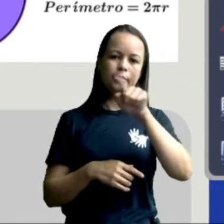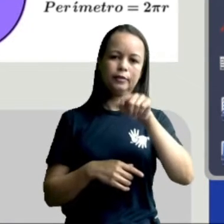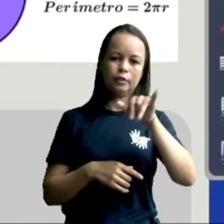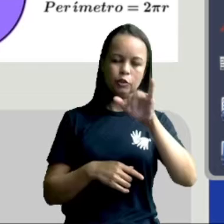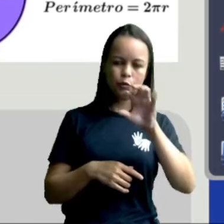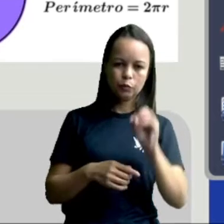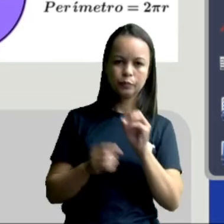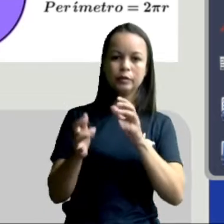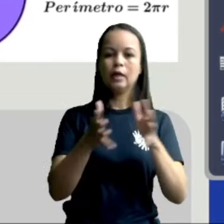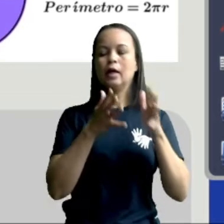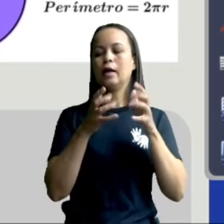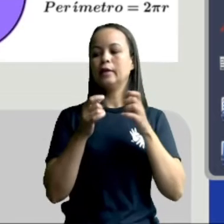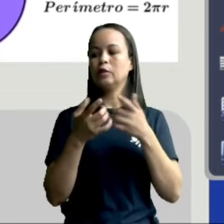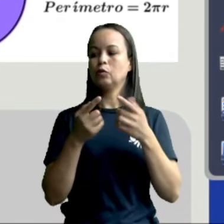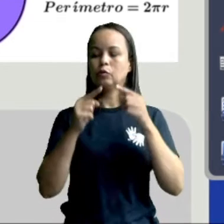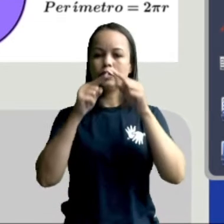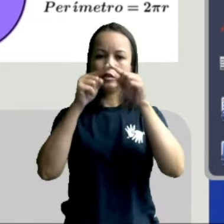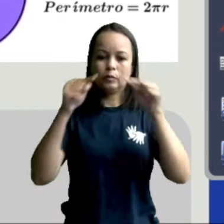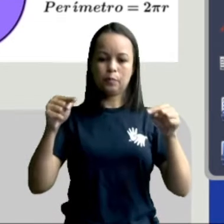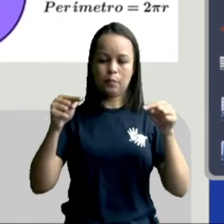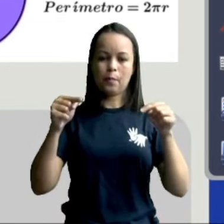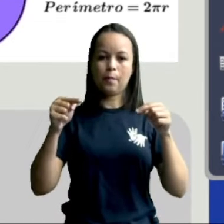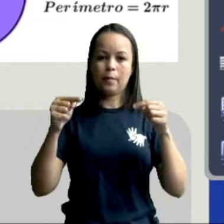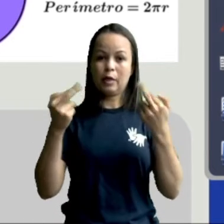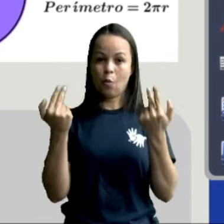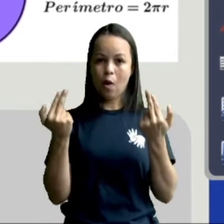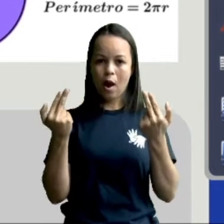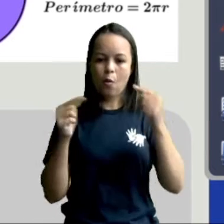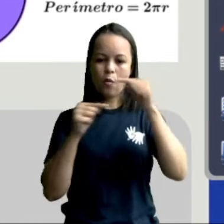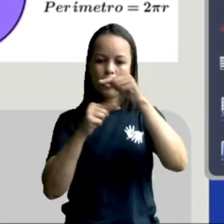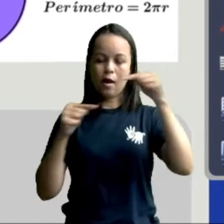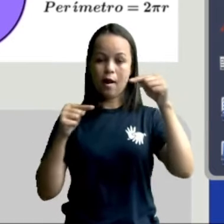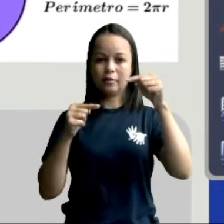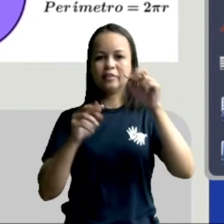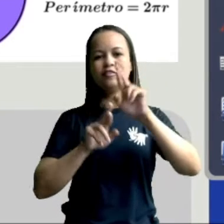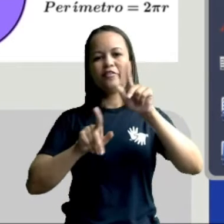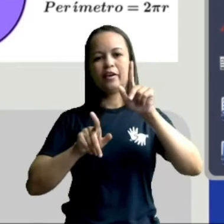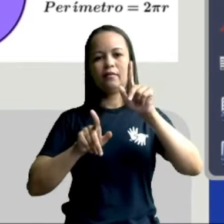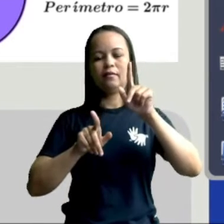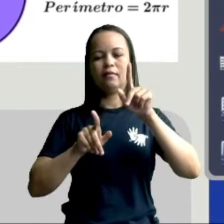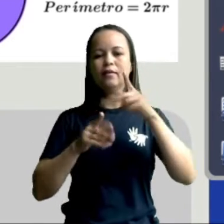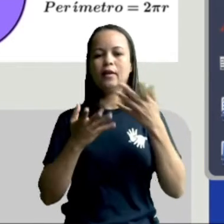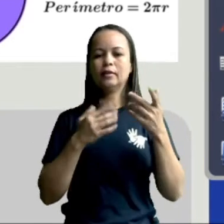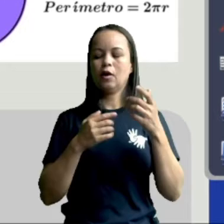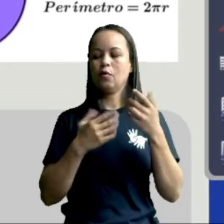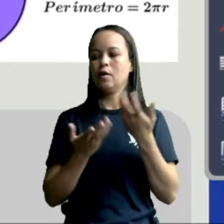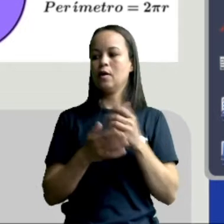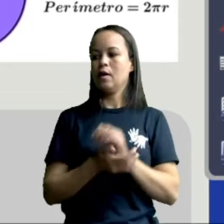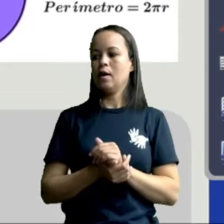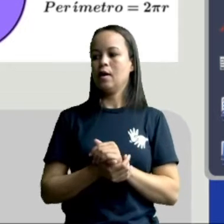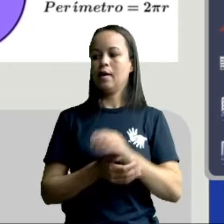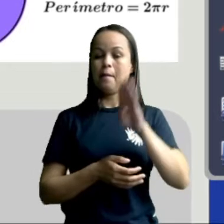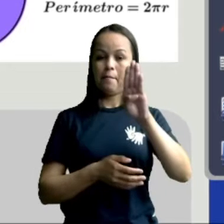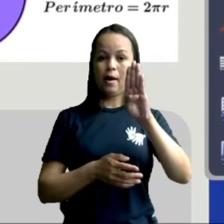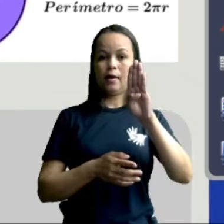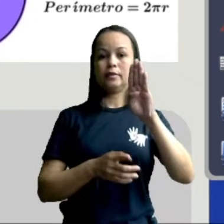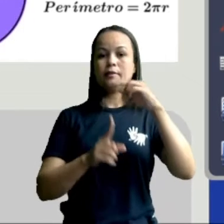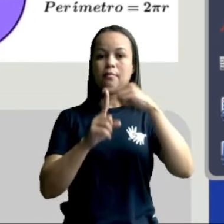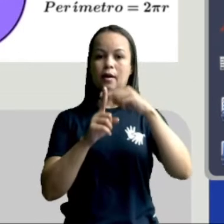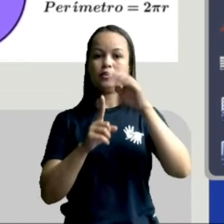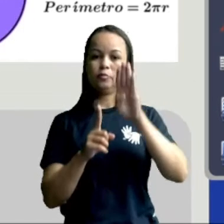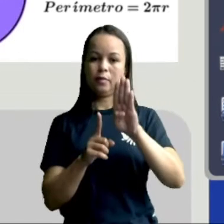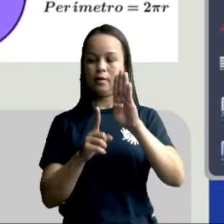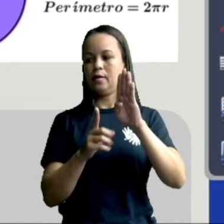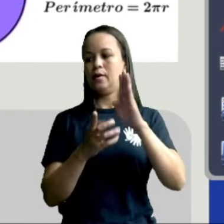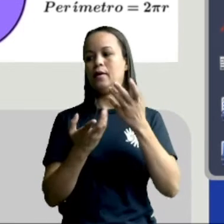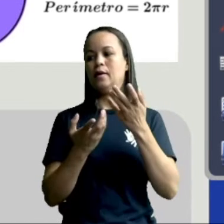tem dois lados paralelos, mas com dimensões diferentes. São chamados de bases do trapézio. A base maior e a base menor.